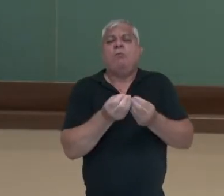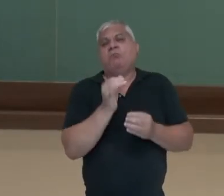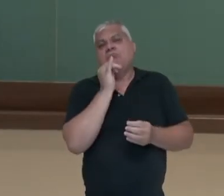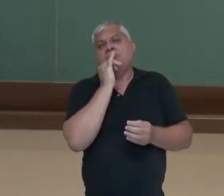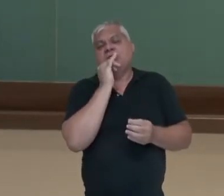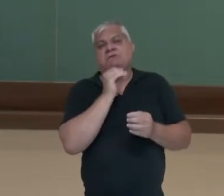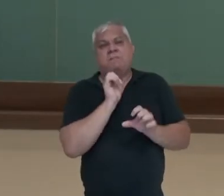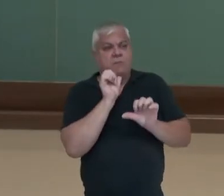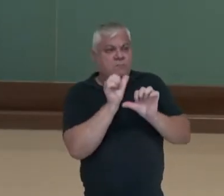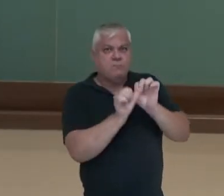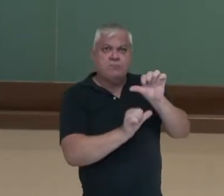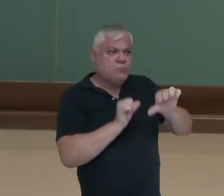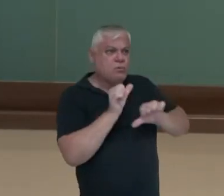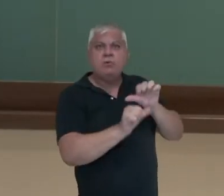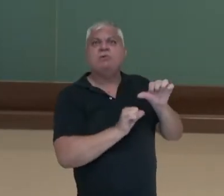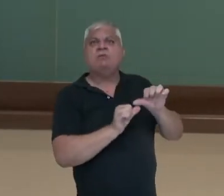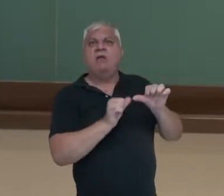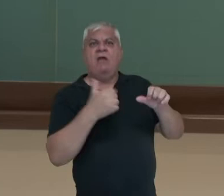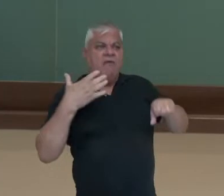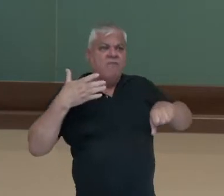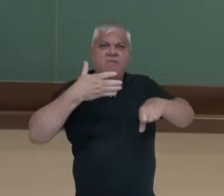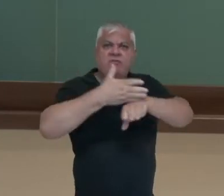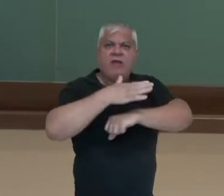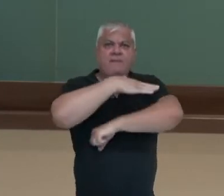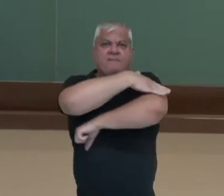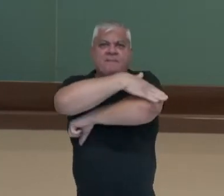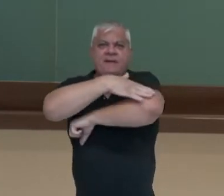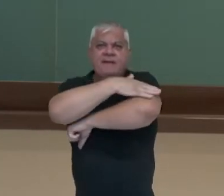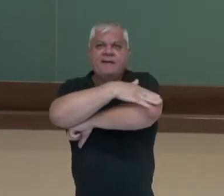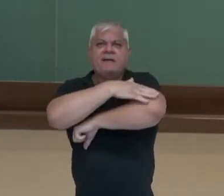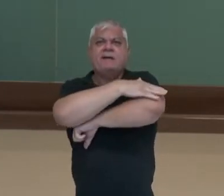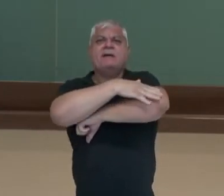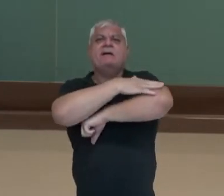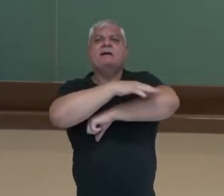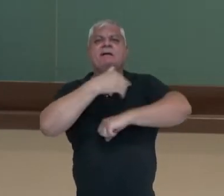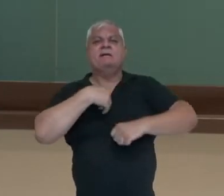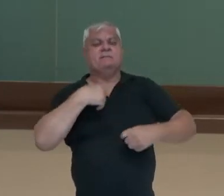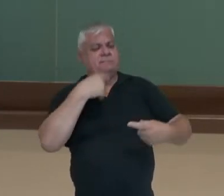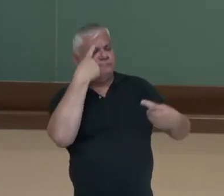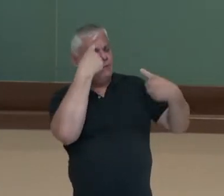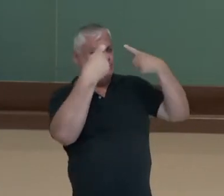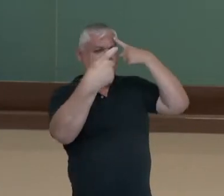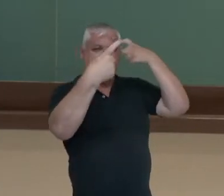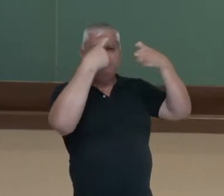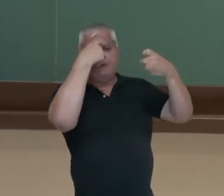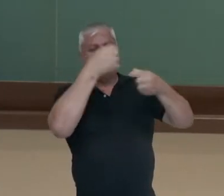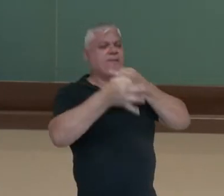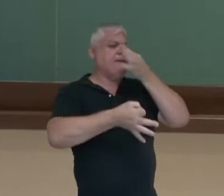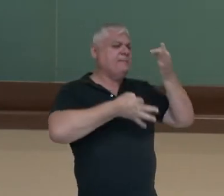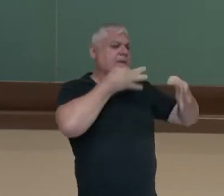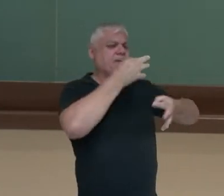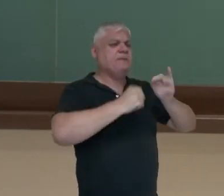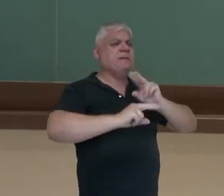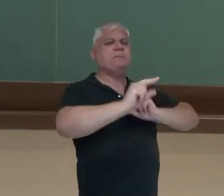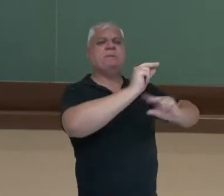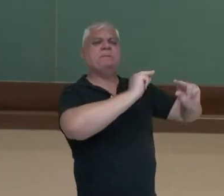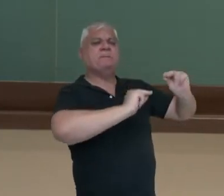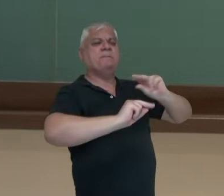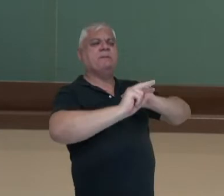essa mudança de ir para a praça, de colocar a sua argumentação, ajudou nesse processo